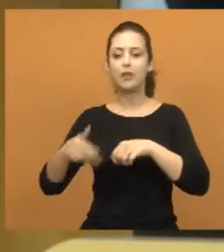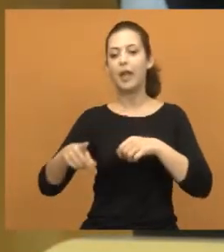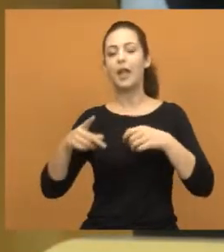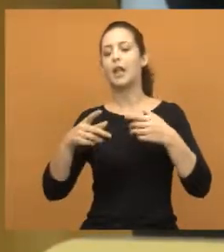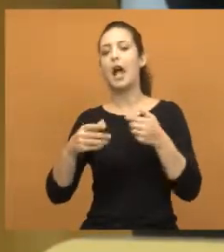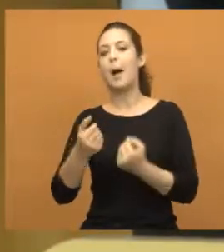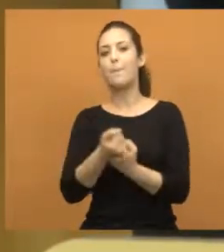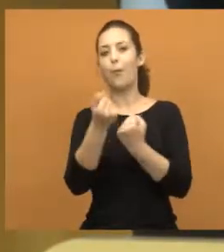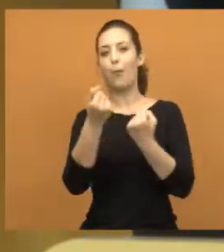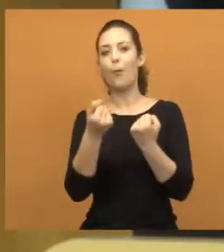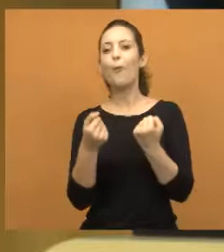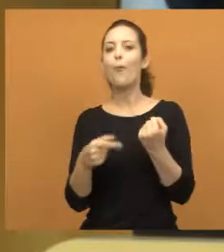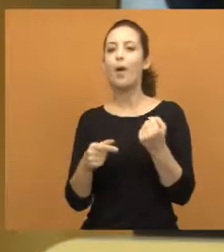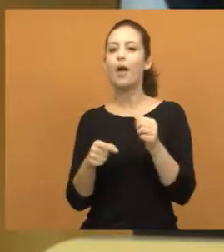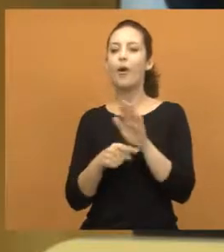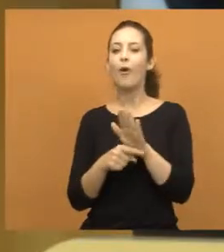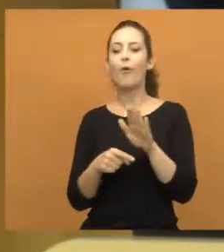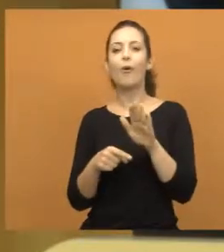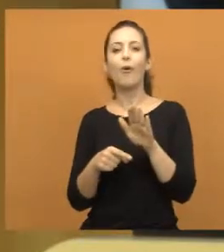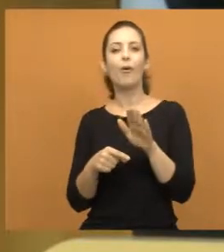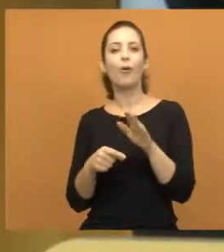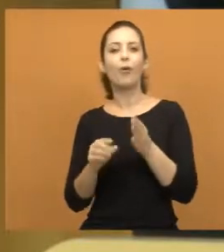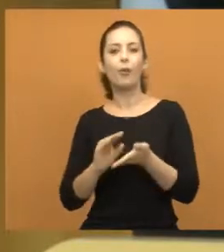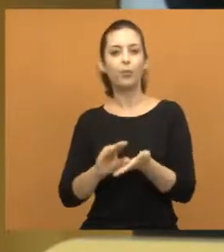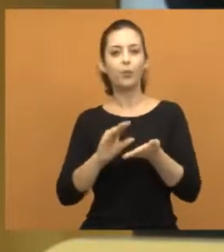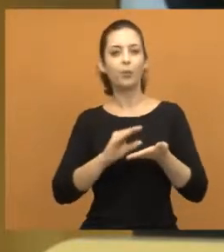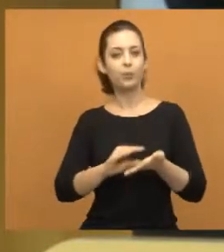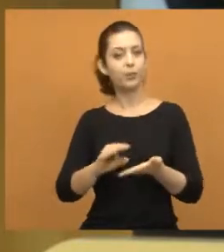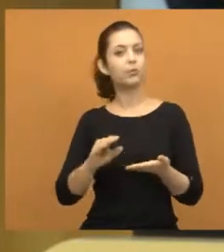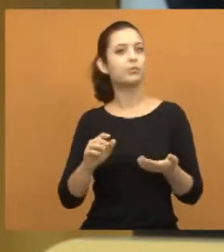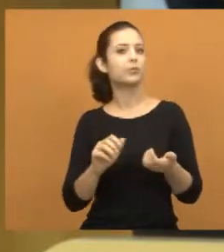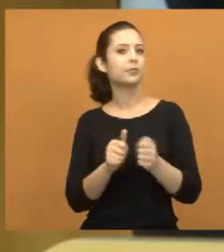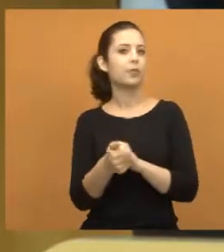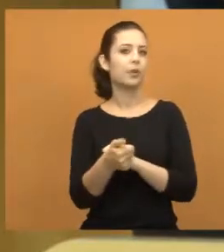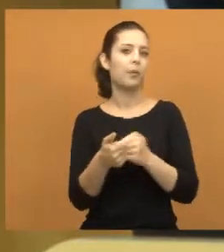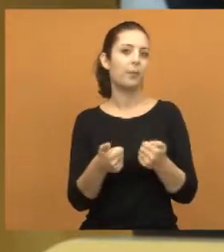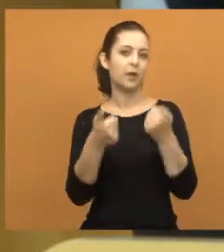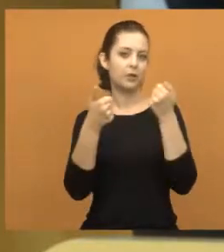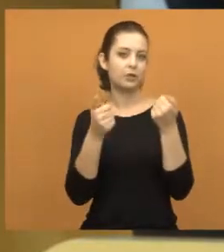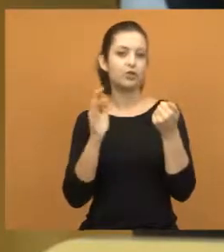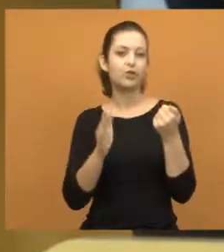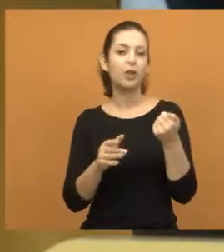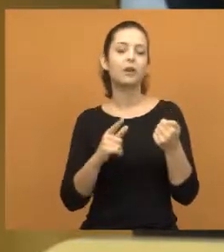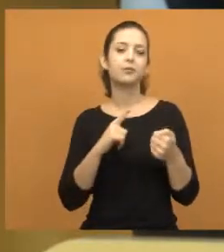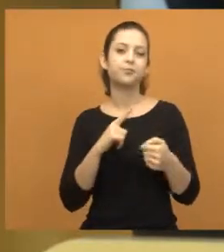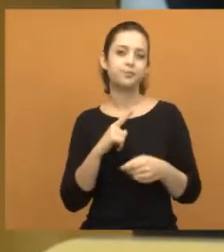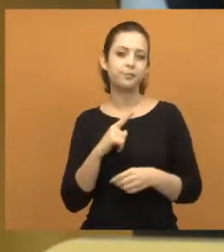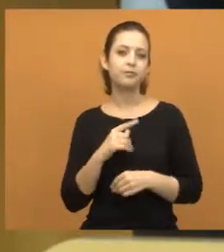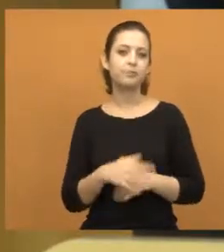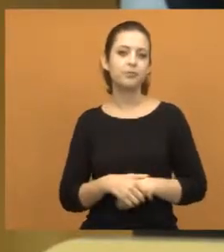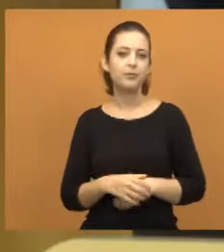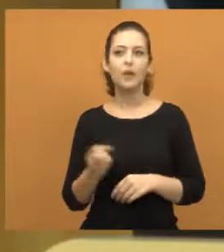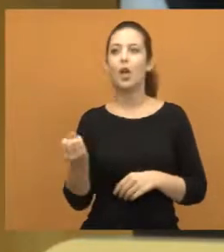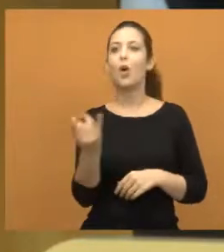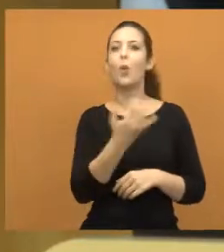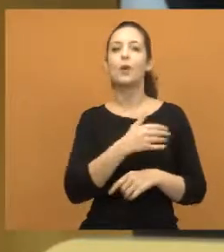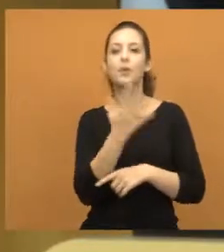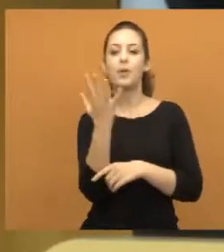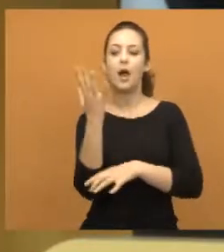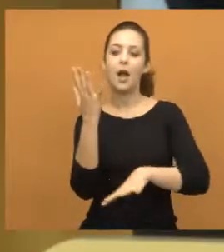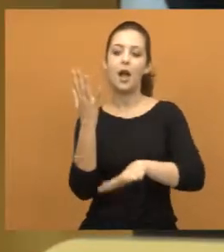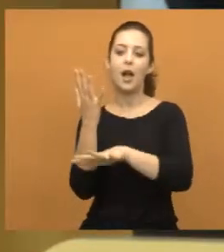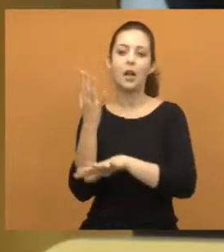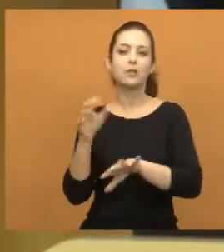a quadra, para que possamos melhorar o nosso esporte. E hoje já acontece isso aqui na nossa cidade. Quantas praças aqui na